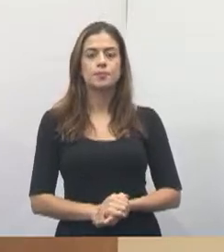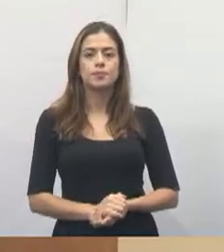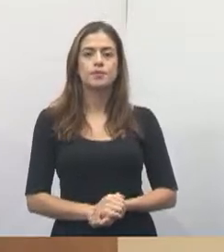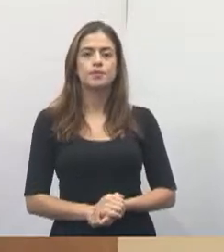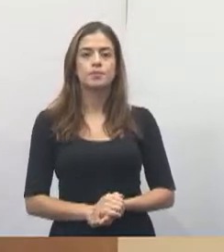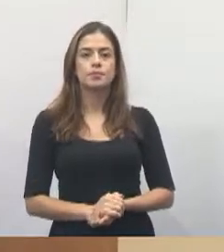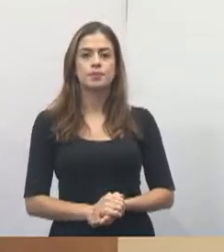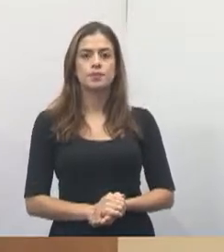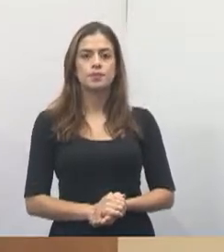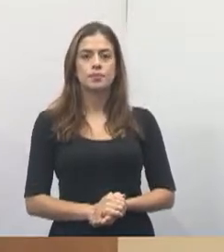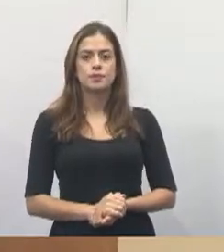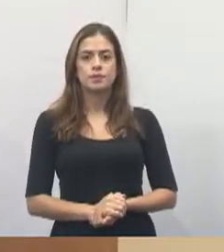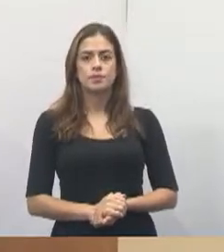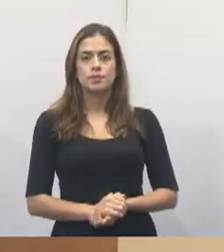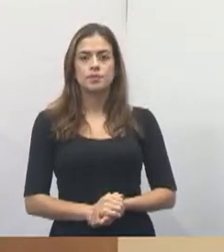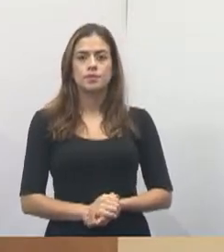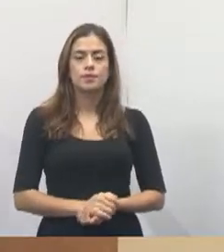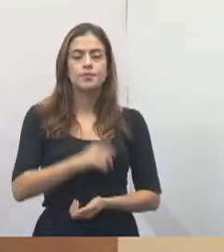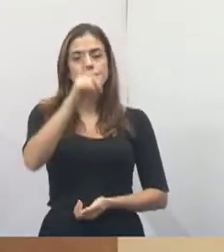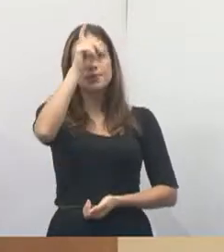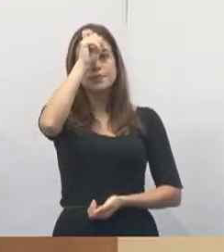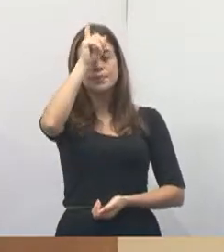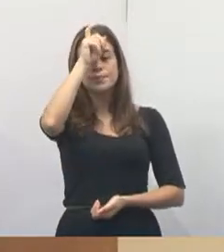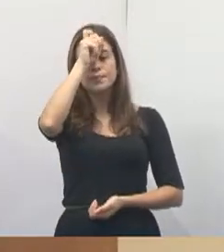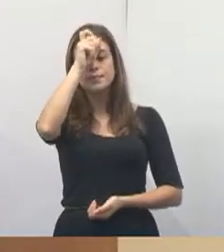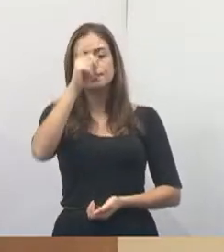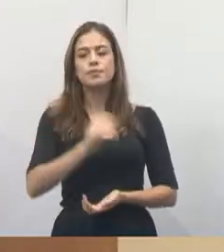recorrer. A questão dos hospitais